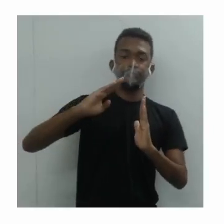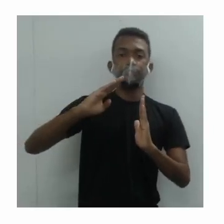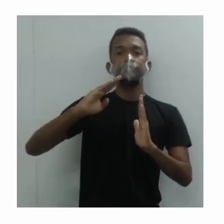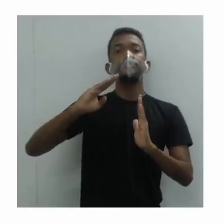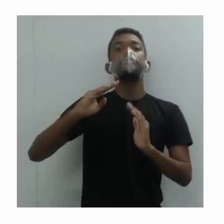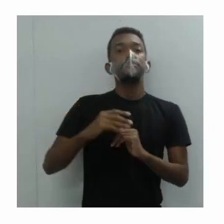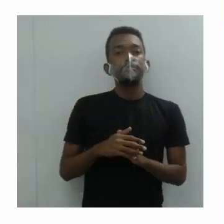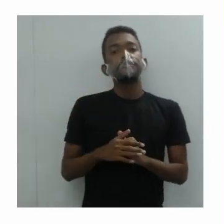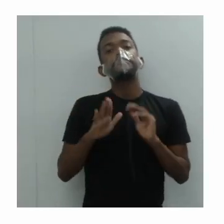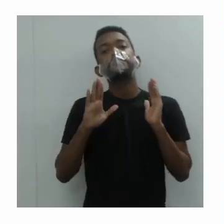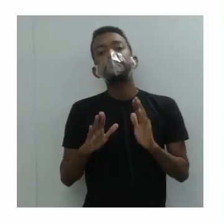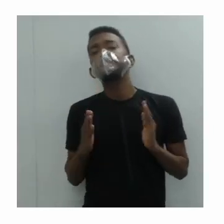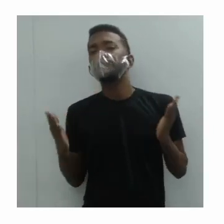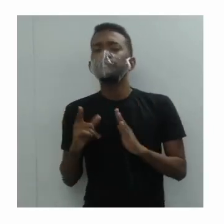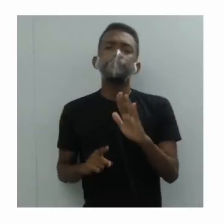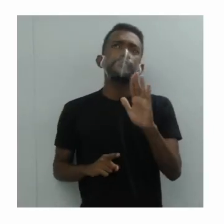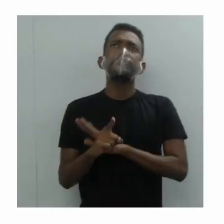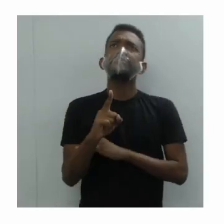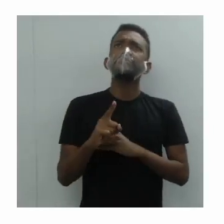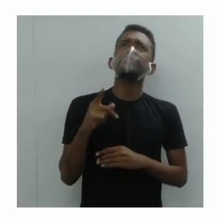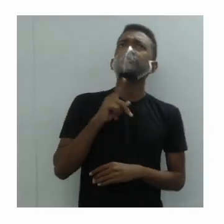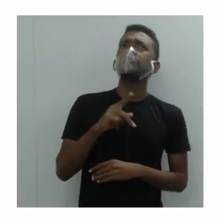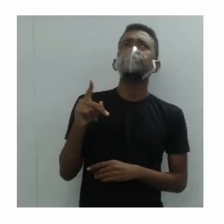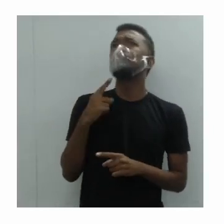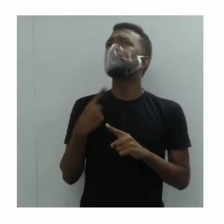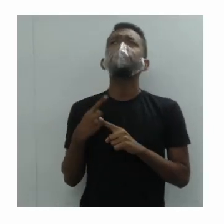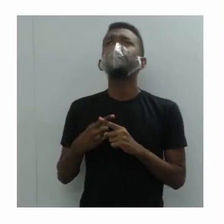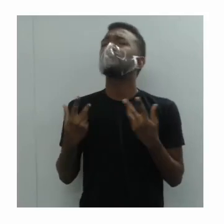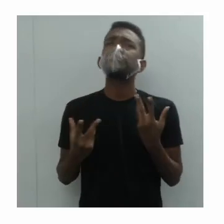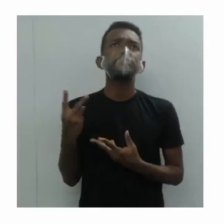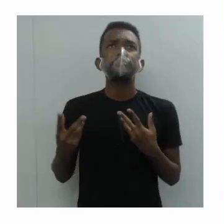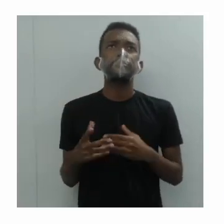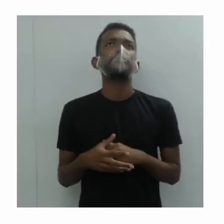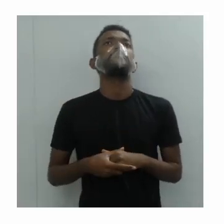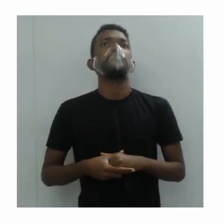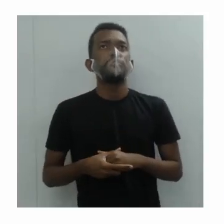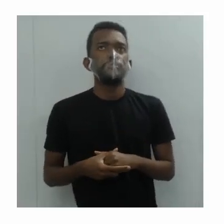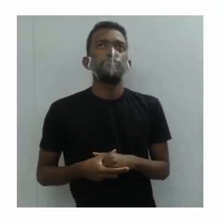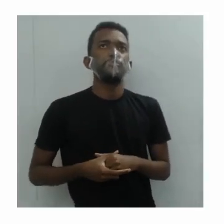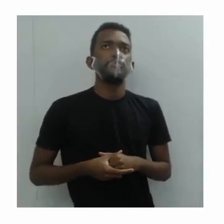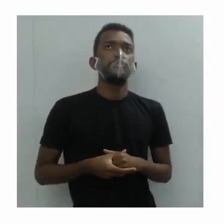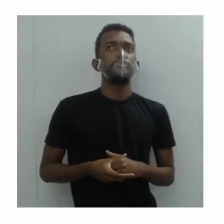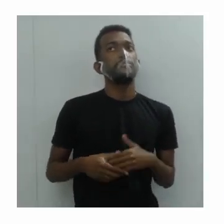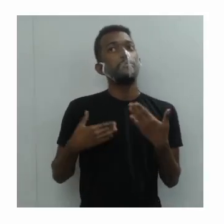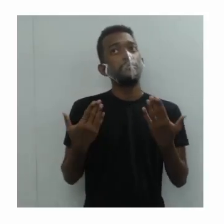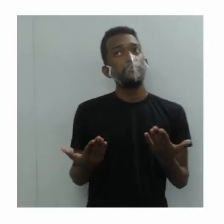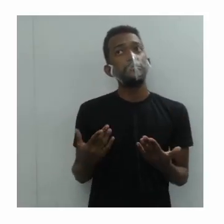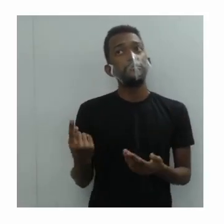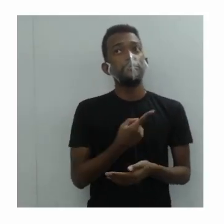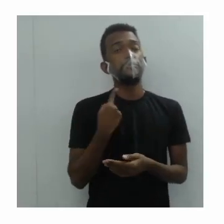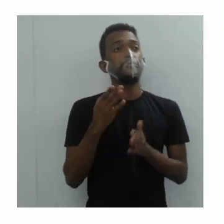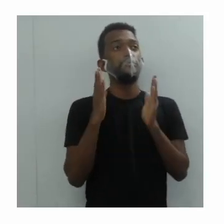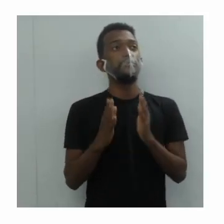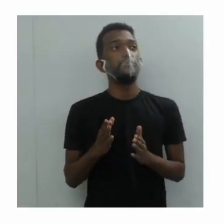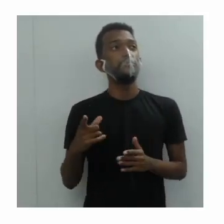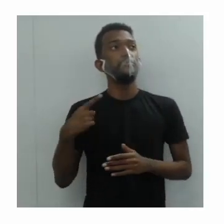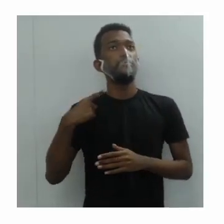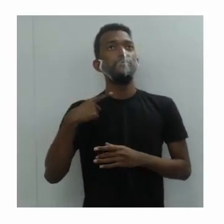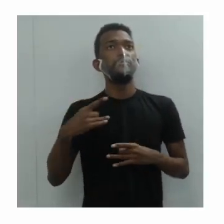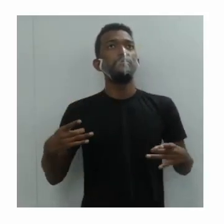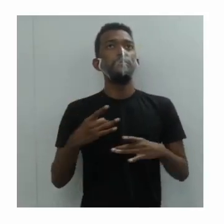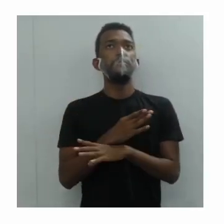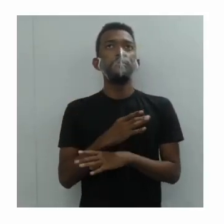poderiam perguntar: professor, por que então? Então, nós iríamos fazer